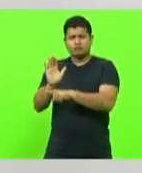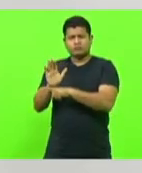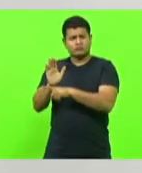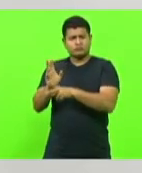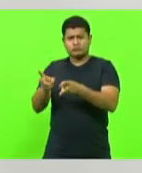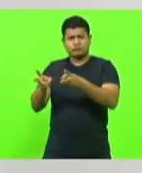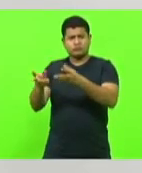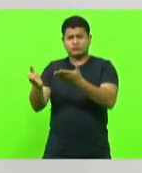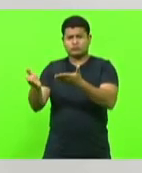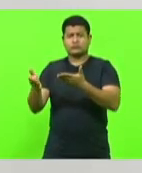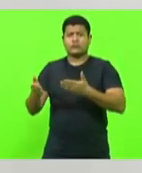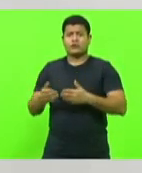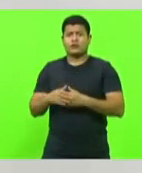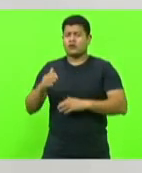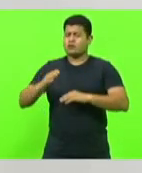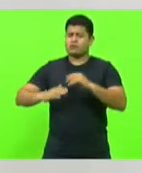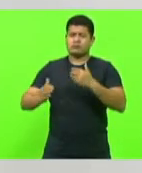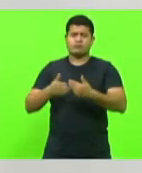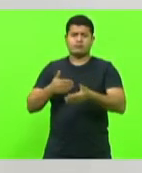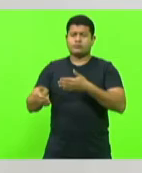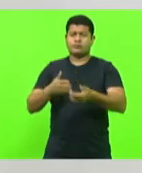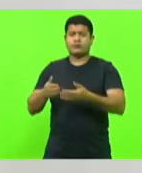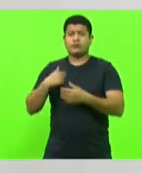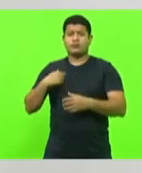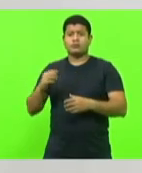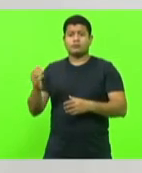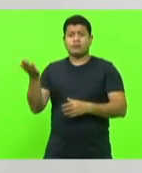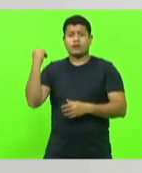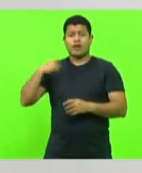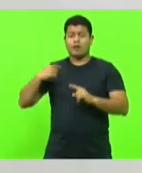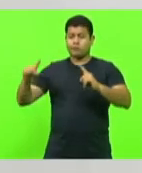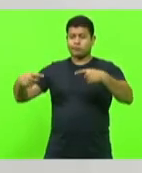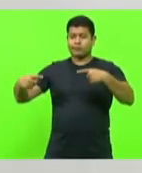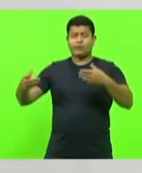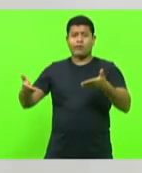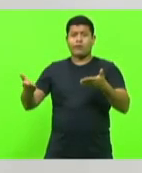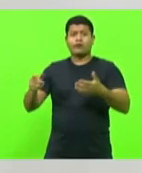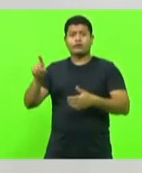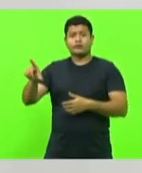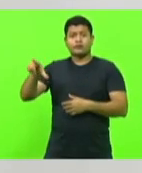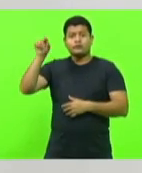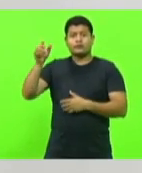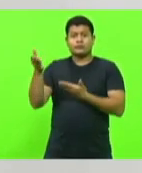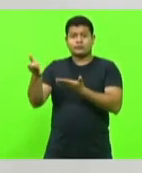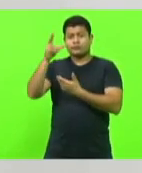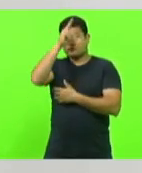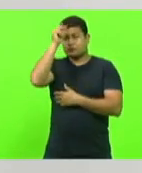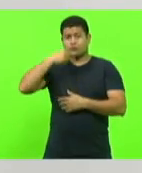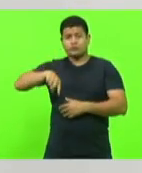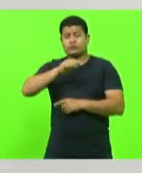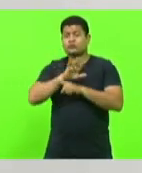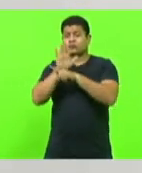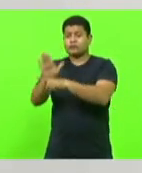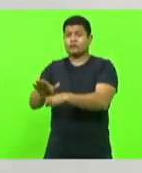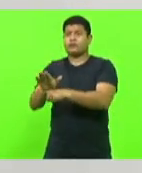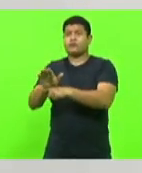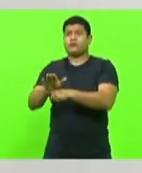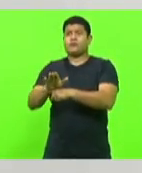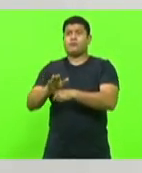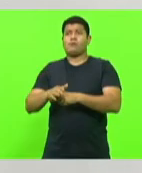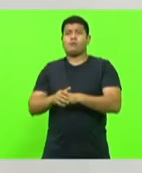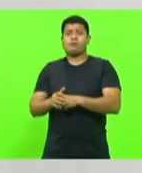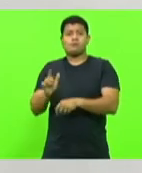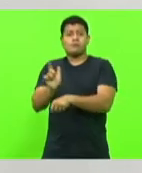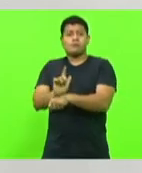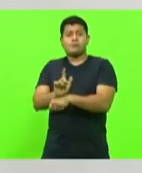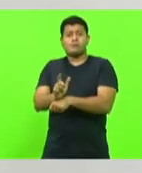cidade, independente, né? Na eleição foi meu concorrente, mas hoje ele é o prefeito da minha cidade e nós temos que ajudar. Cidade indo bem, a gestão indo bem, a